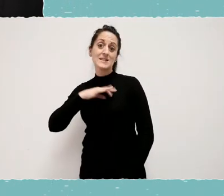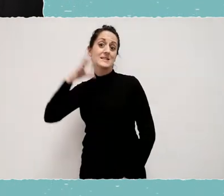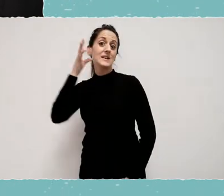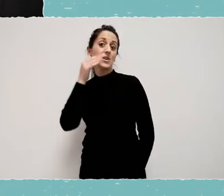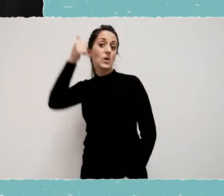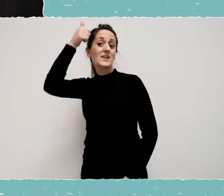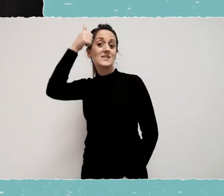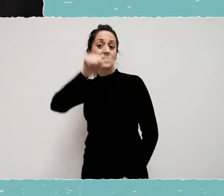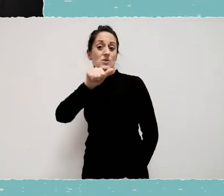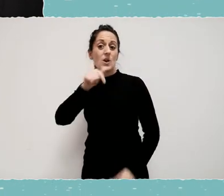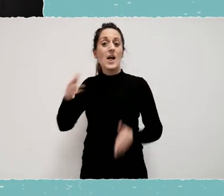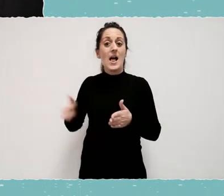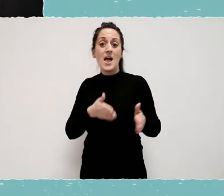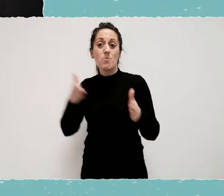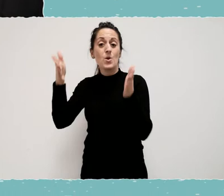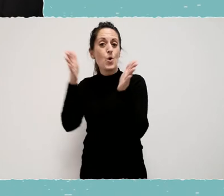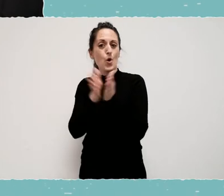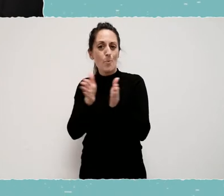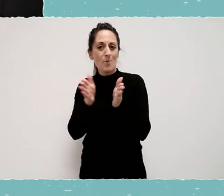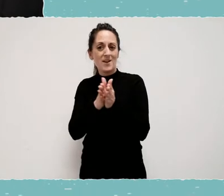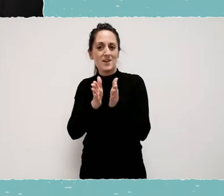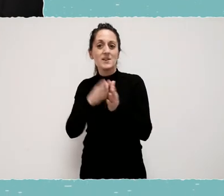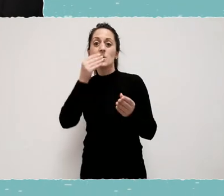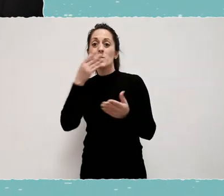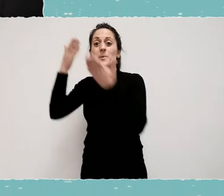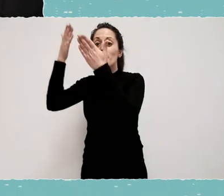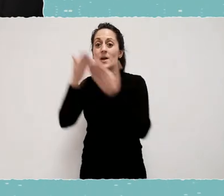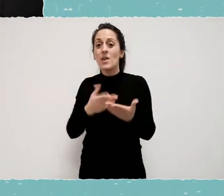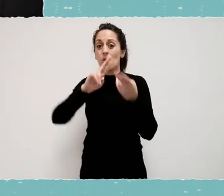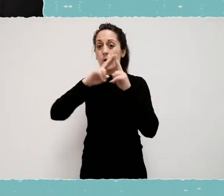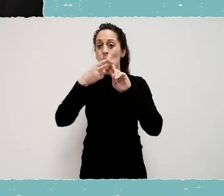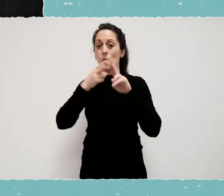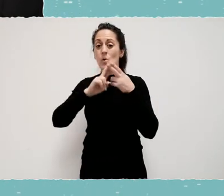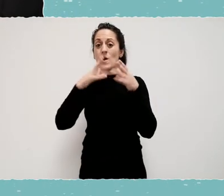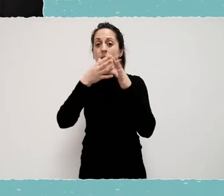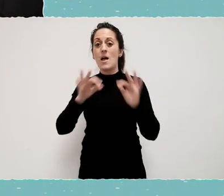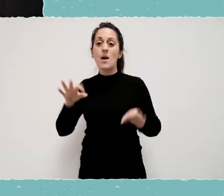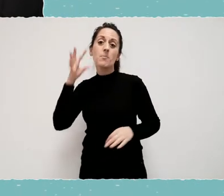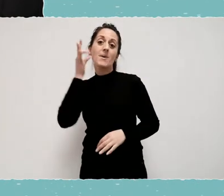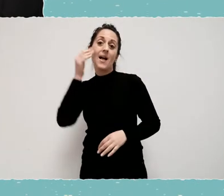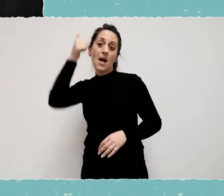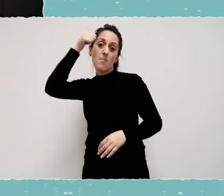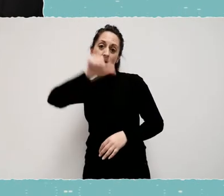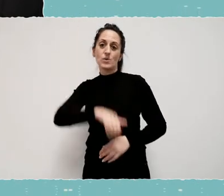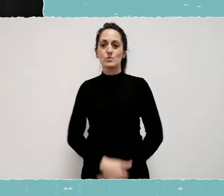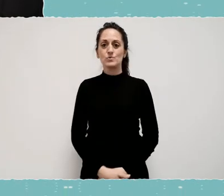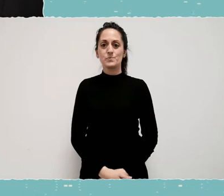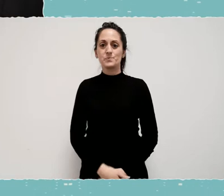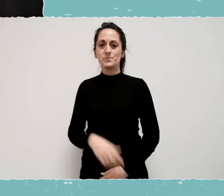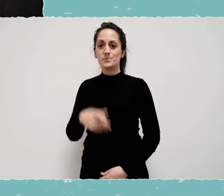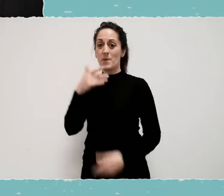Miñas donas e señores, compañeiros de camiño, benvidos a esta xuntanza de amigas e